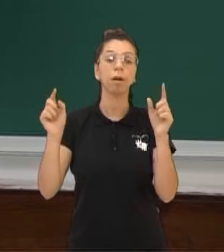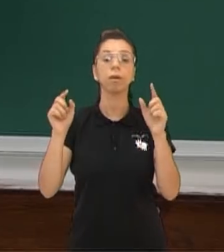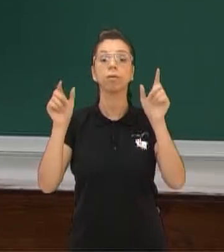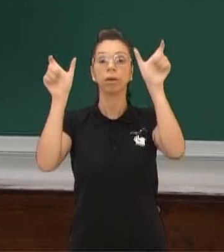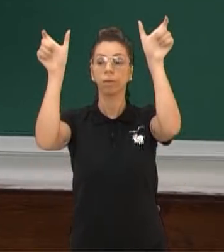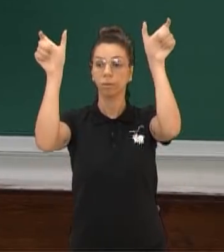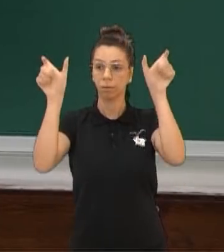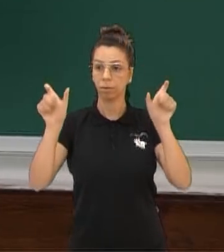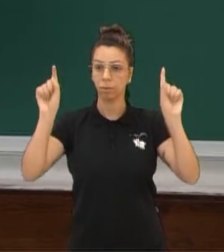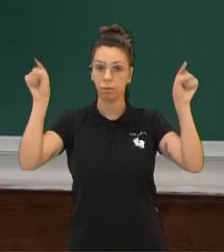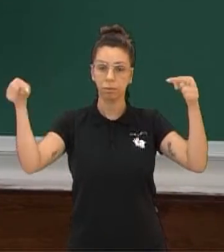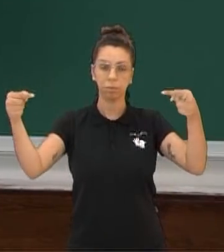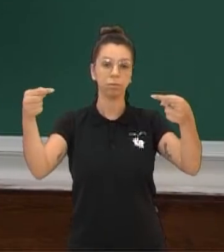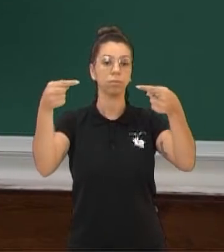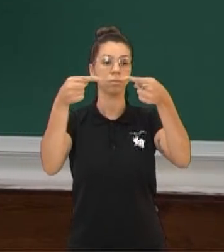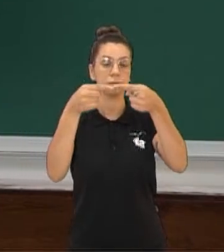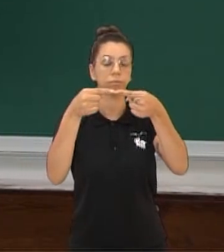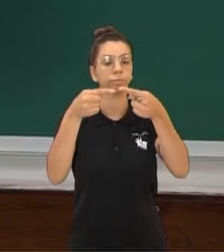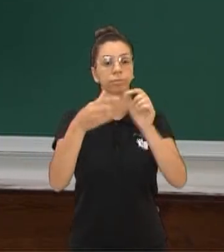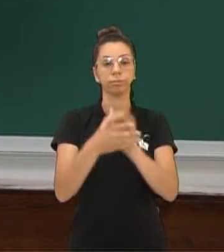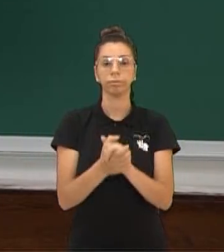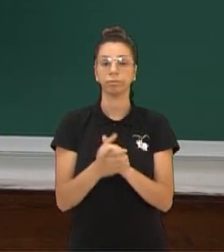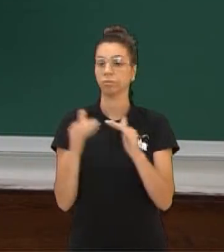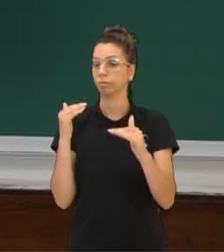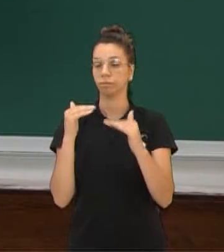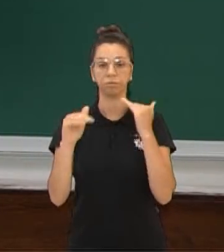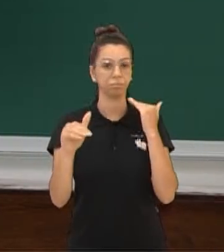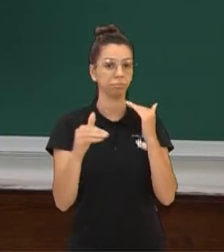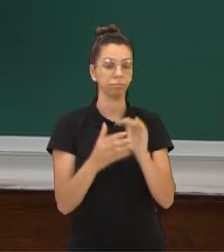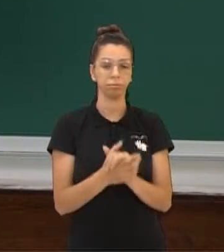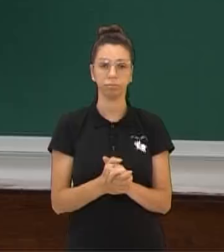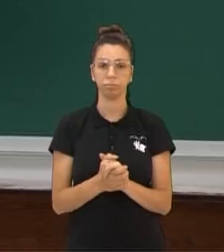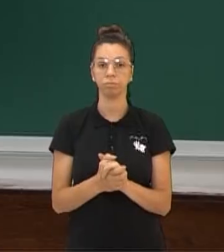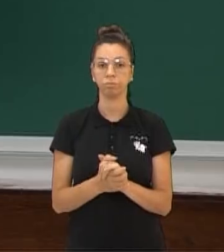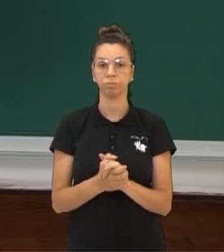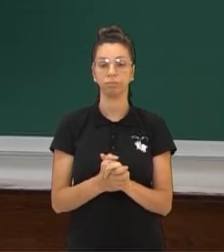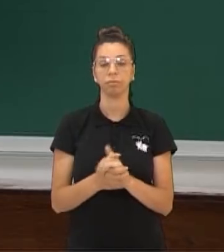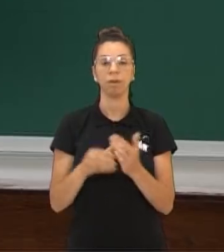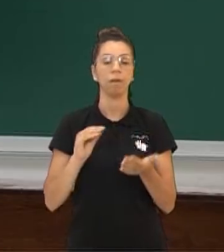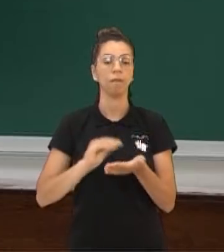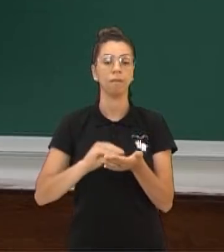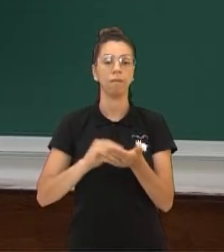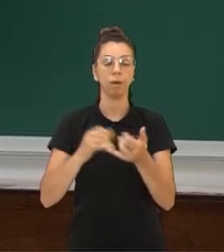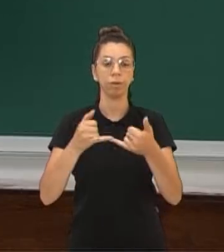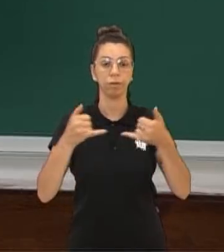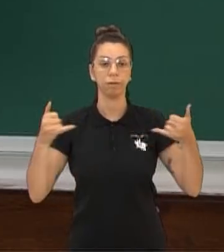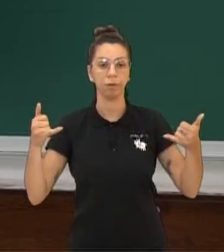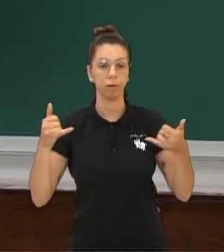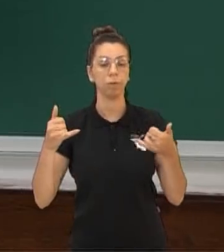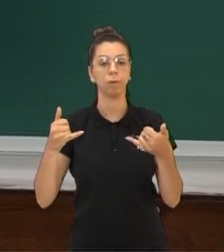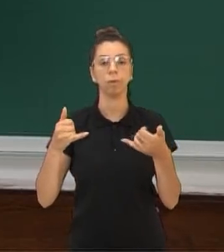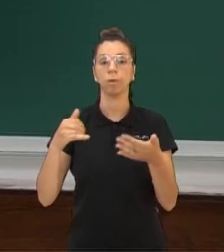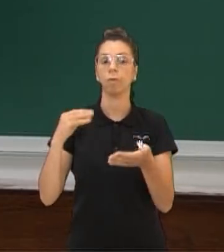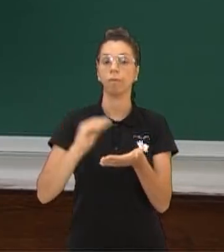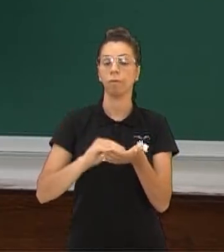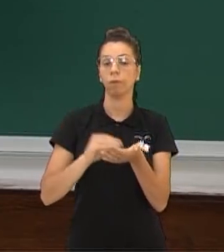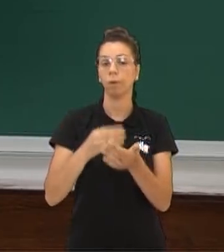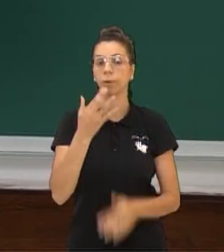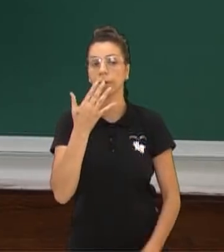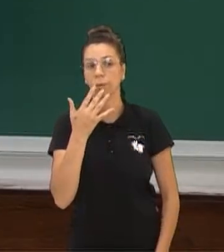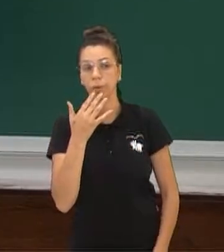com essas palavrinhas. Discordar, sem fio, sem cor, ilegal, injusto